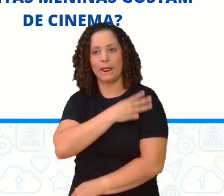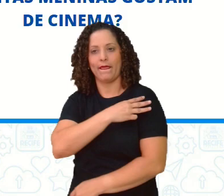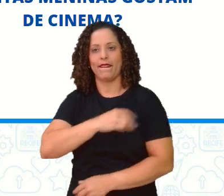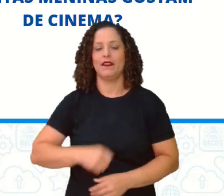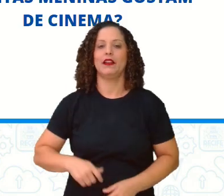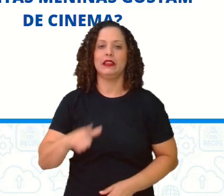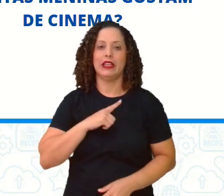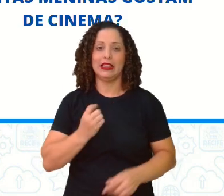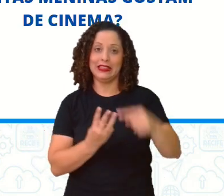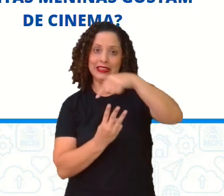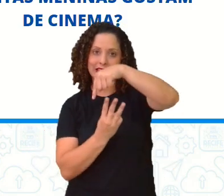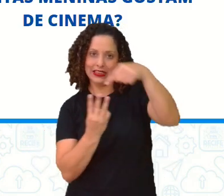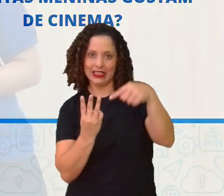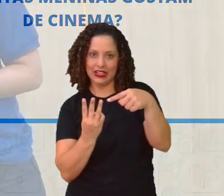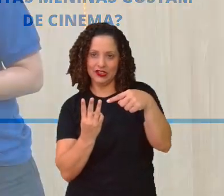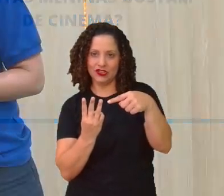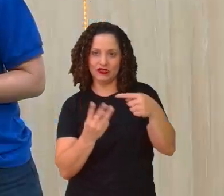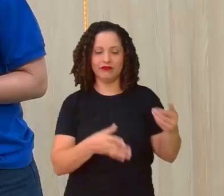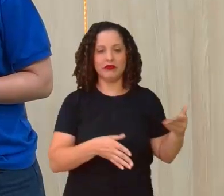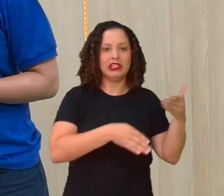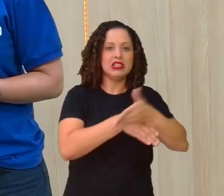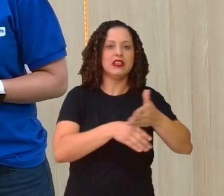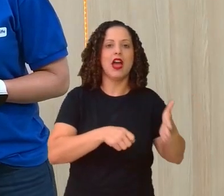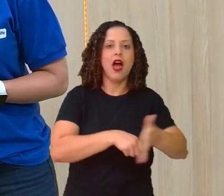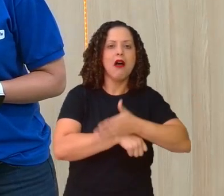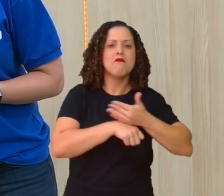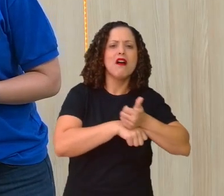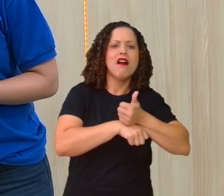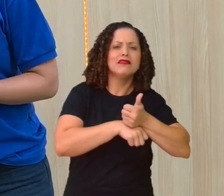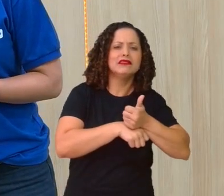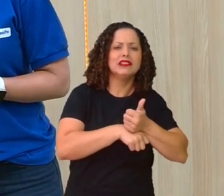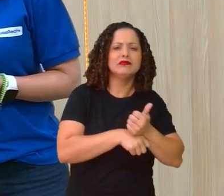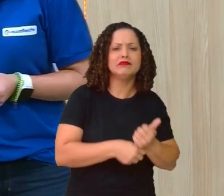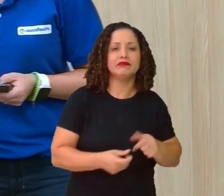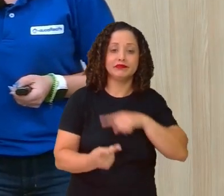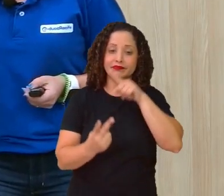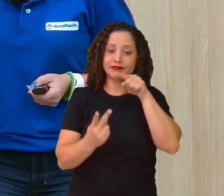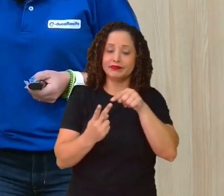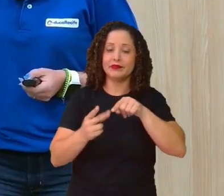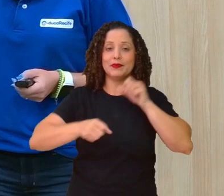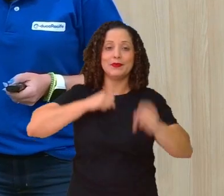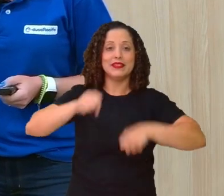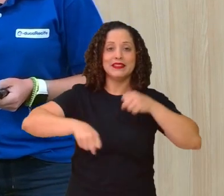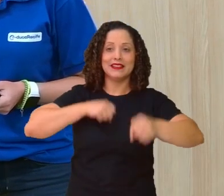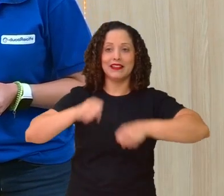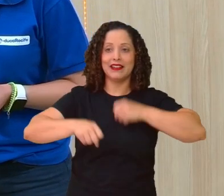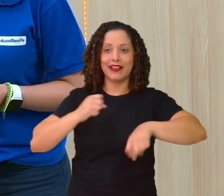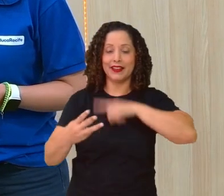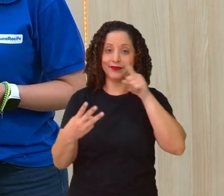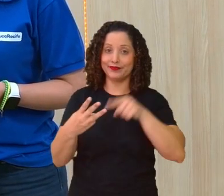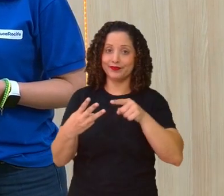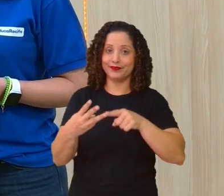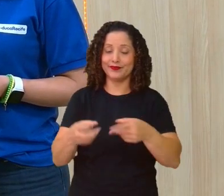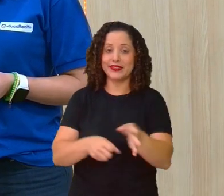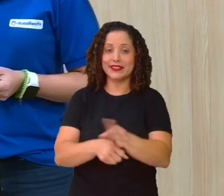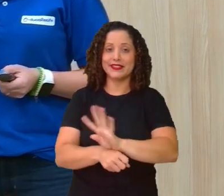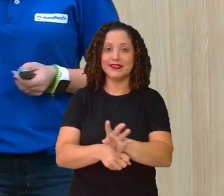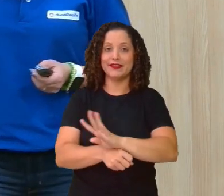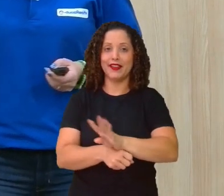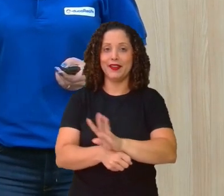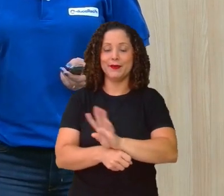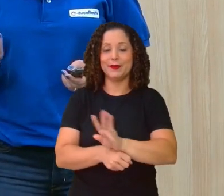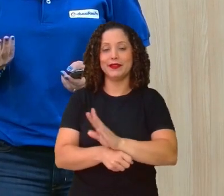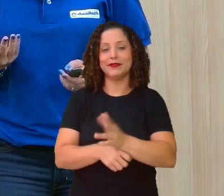aqui 3 variáveis: ir ao parque, andar de bicicleta e ir ao cinema.